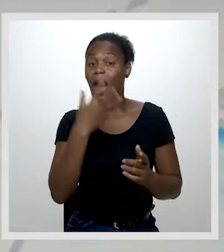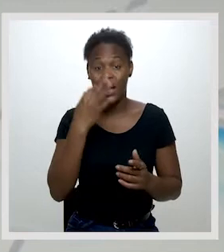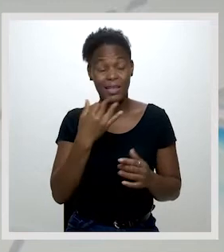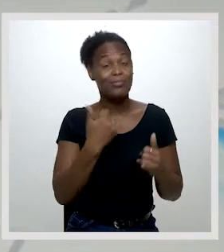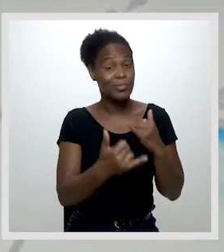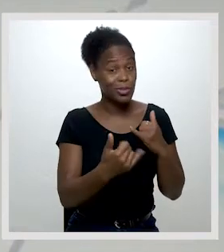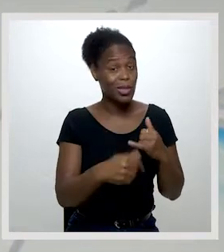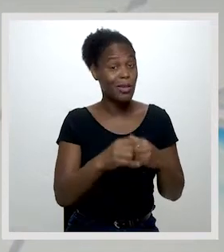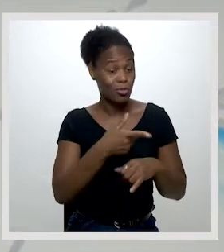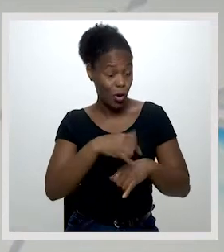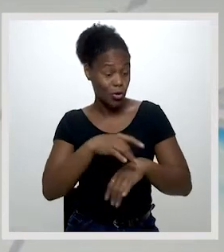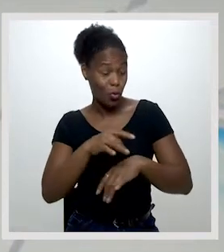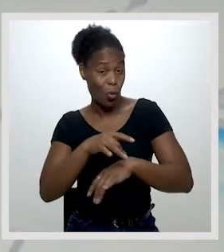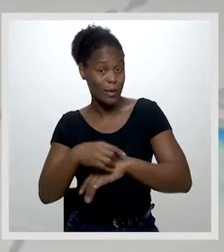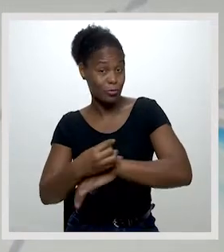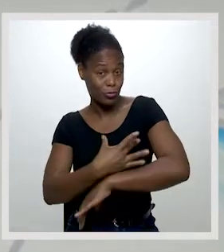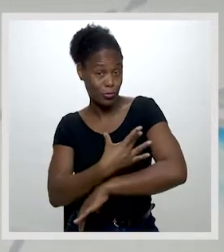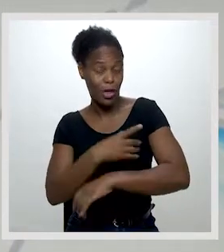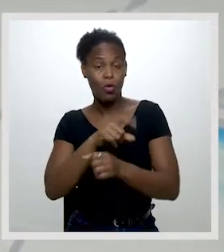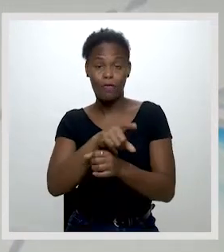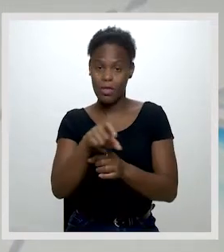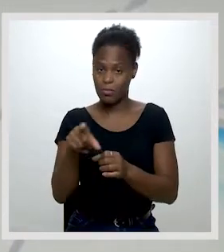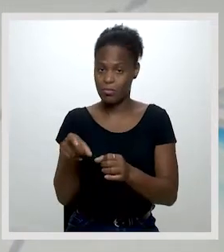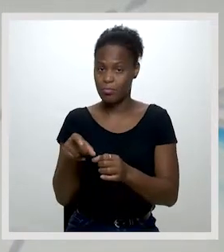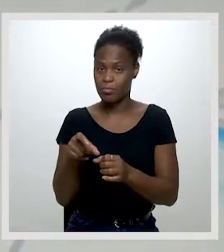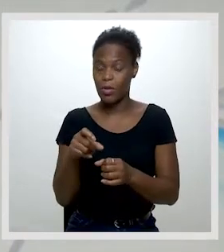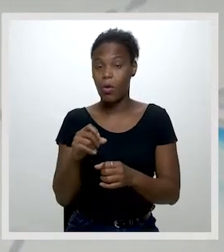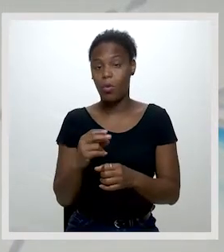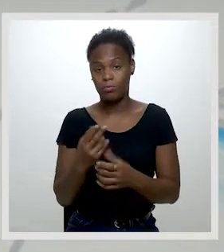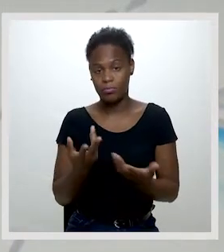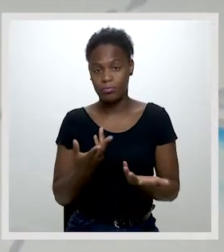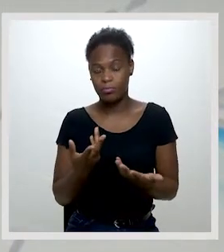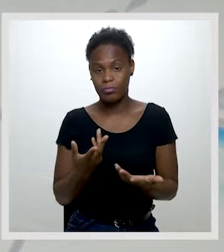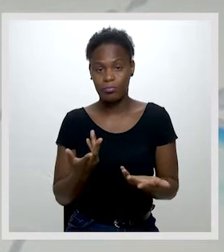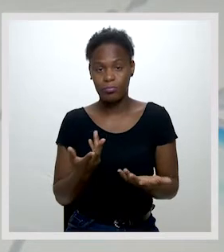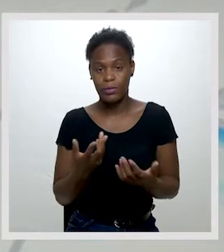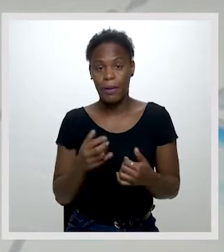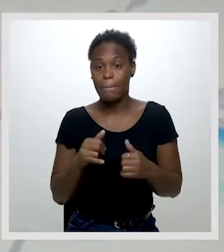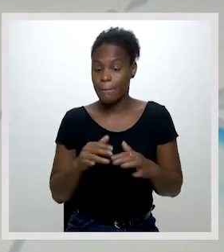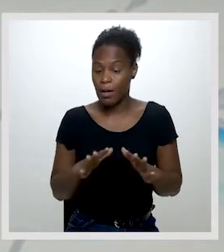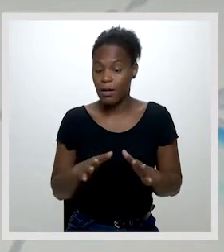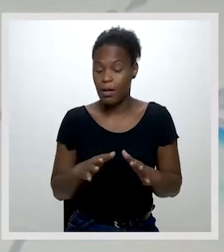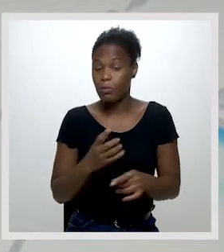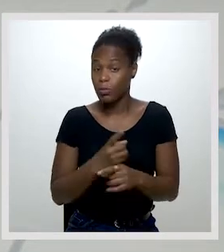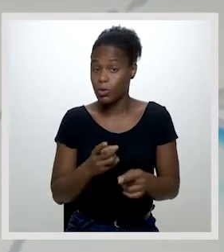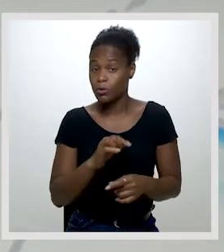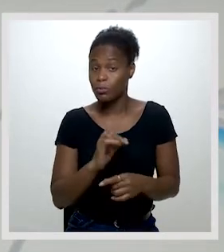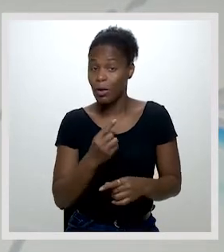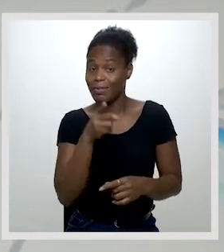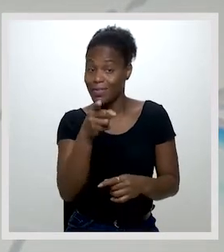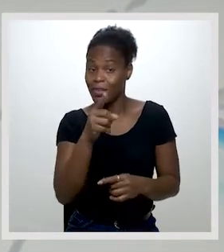nós contaminarmos com a Covid-19, ou seja, o vírus da Covid-19. No entanto, por ti e pelos